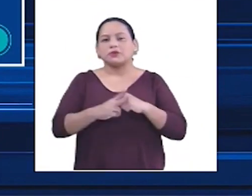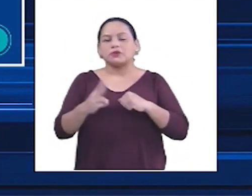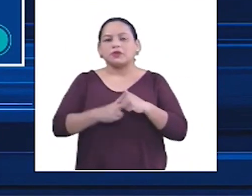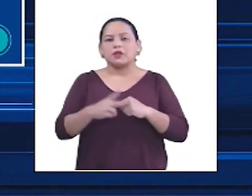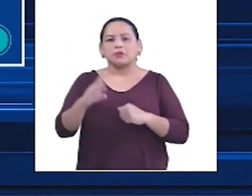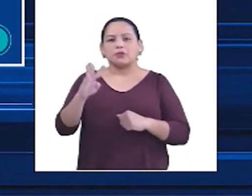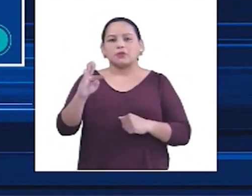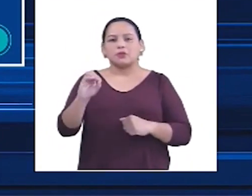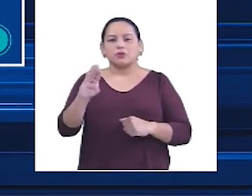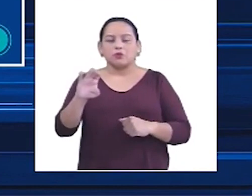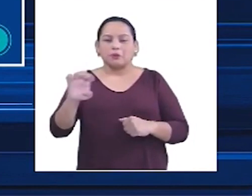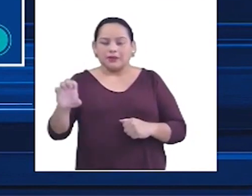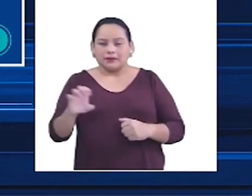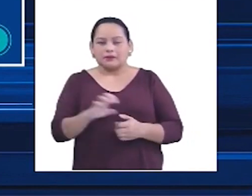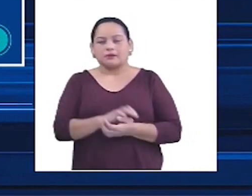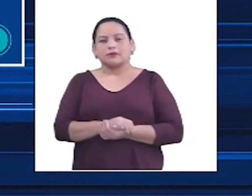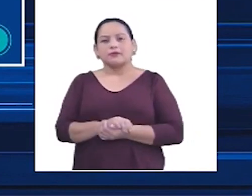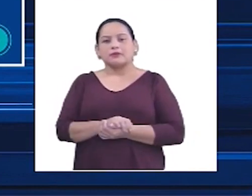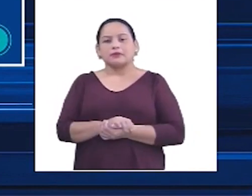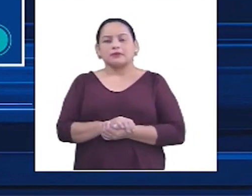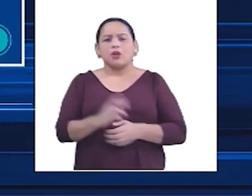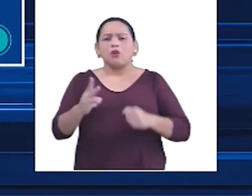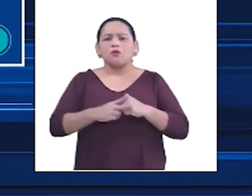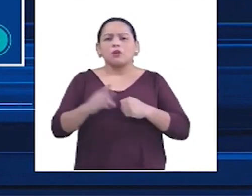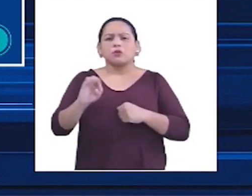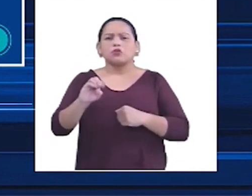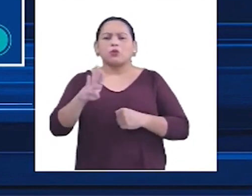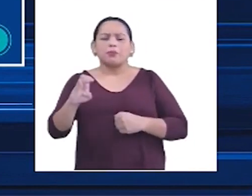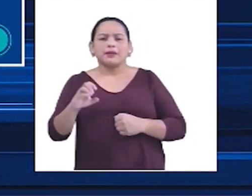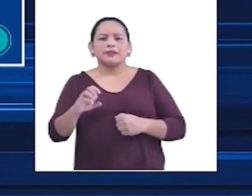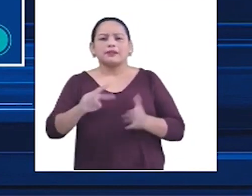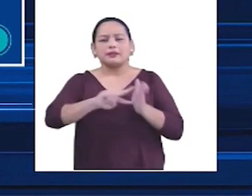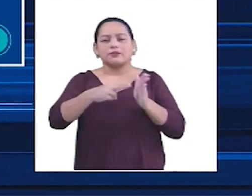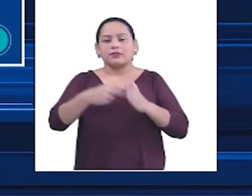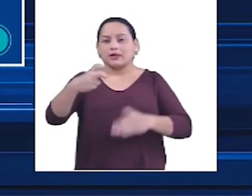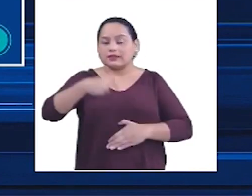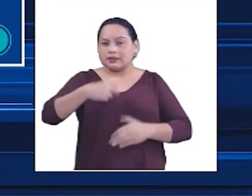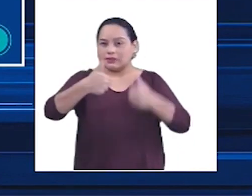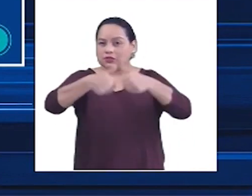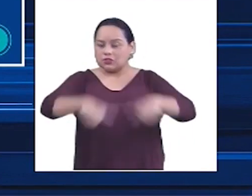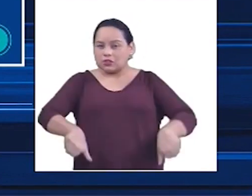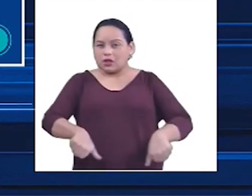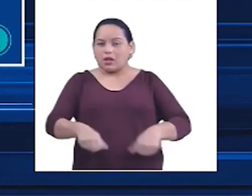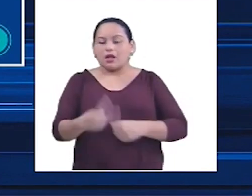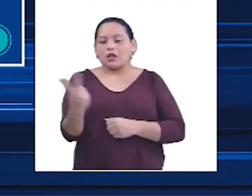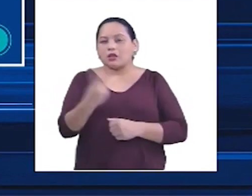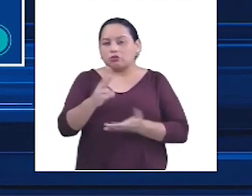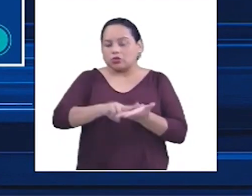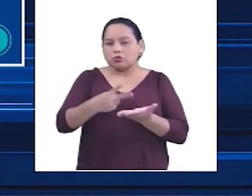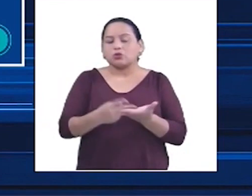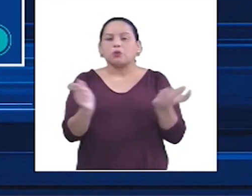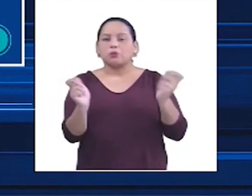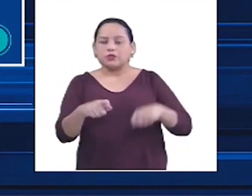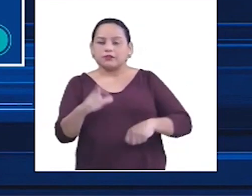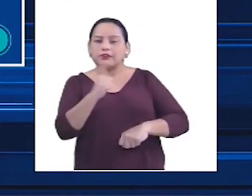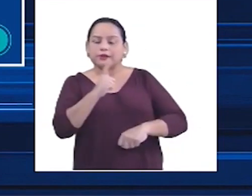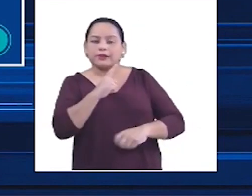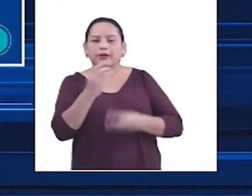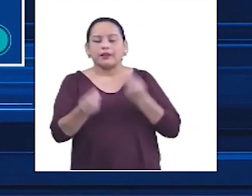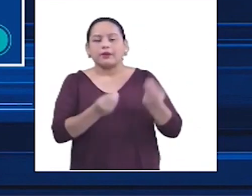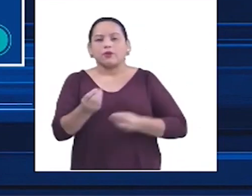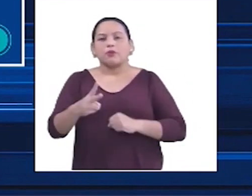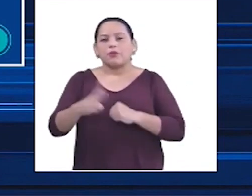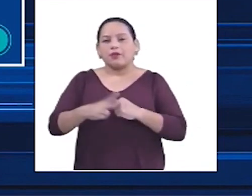to be. O verbo to be significa ser ou estar em português. Então, tem duas traduções possíveis. Ele é